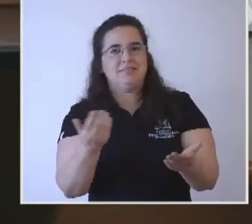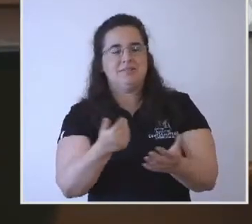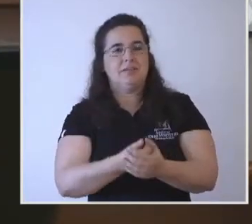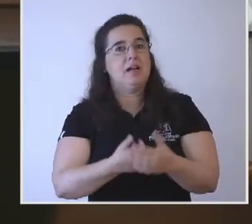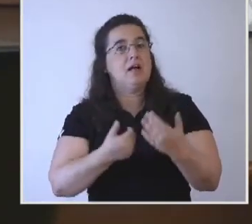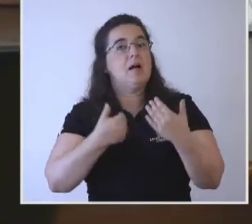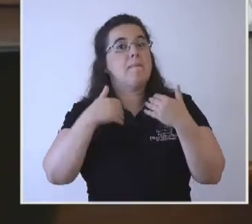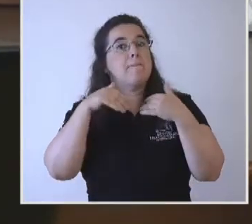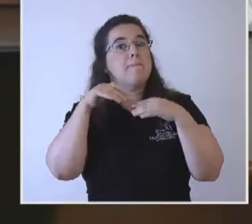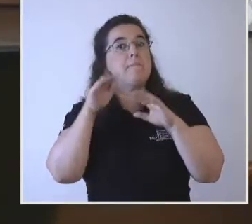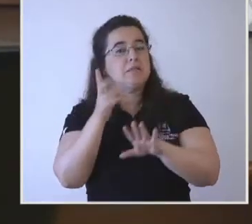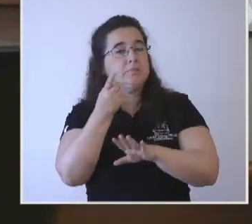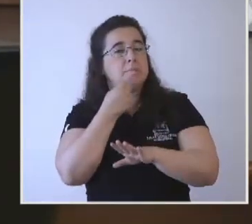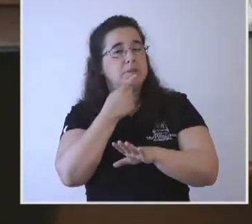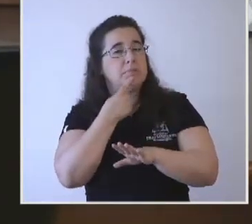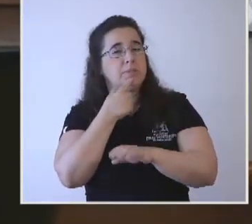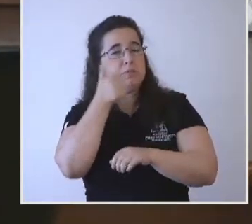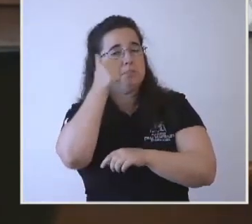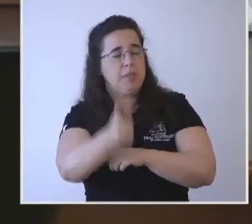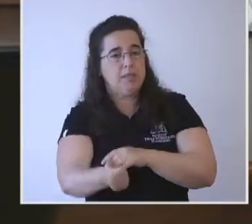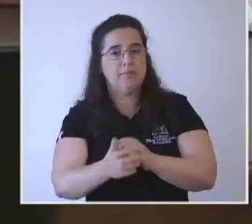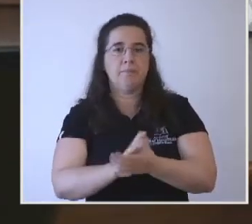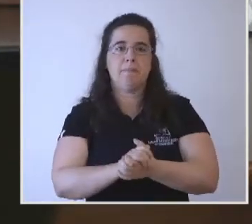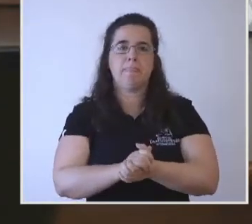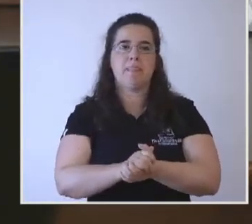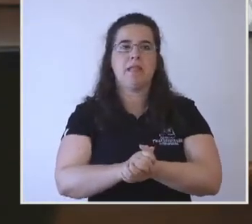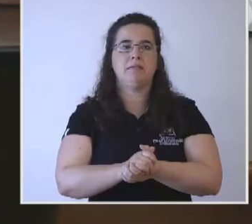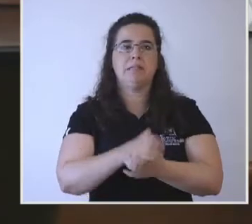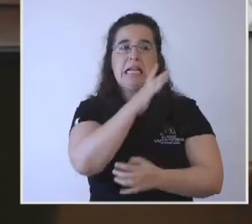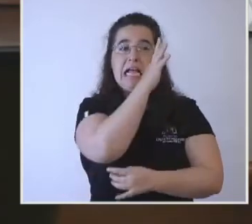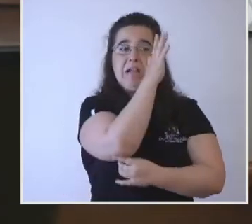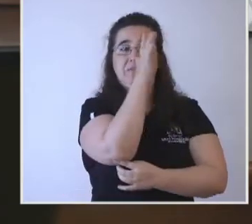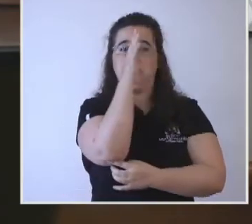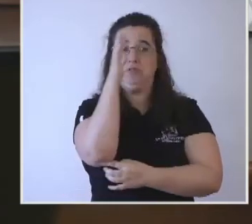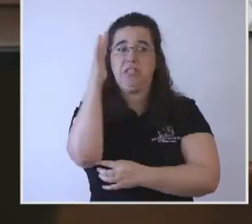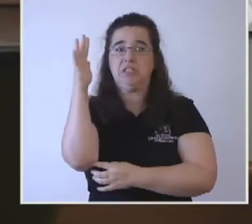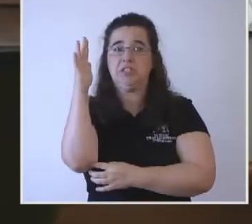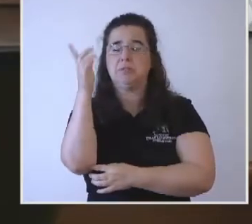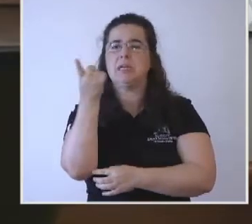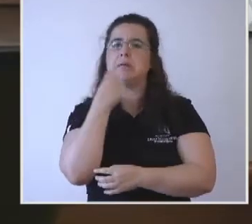Mas para se perceber a floresta,